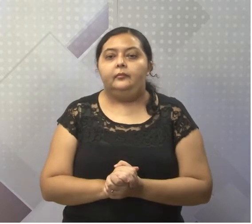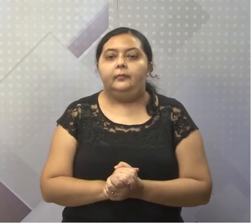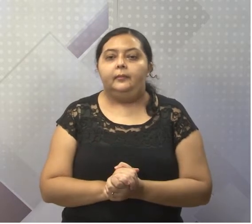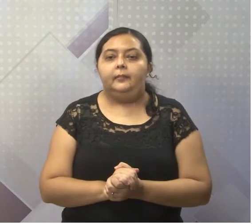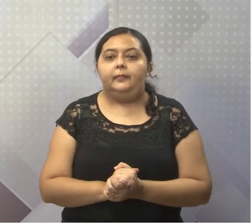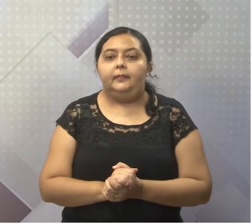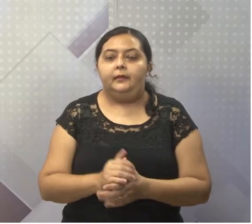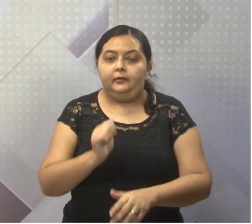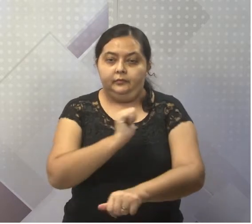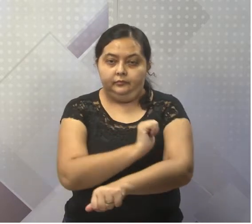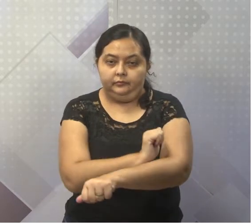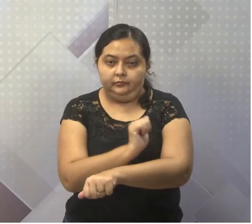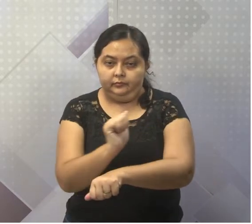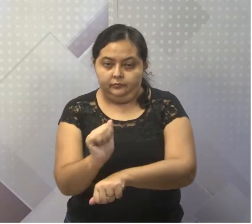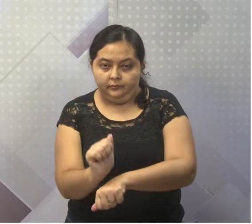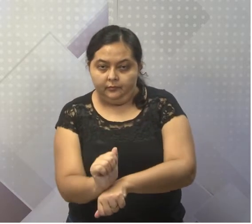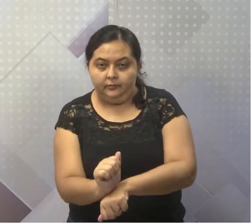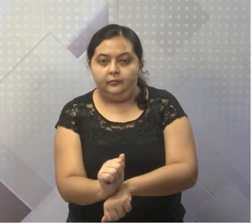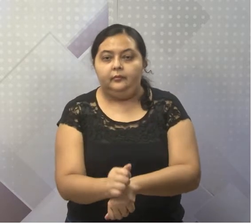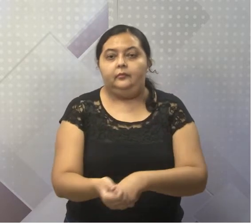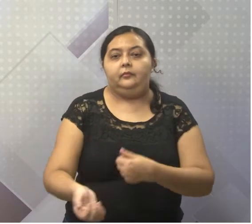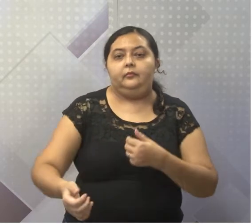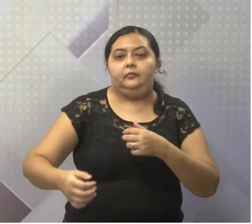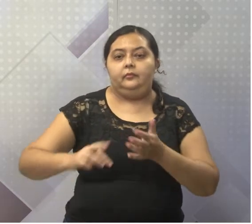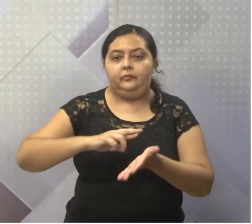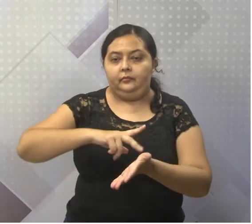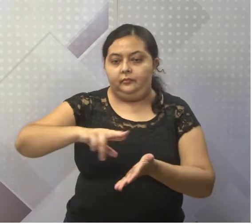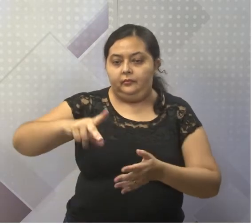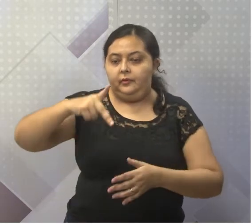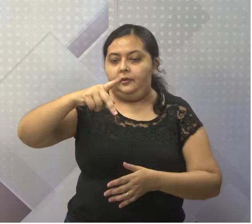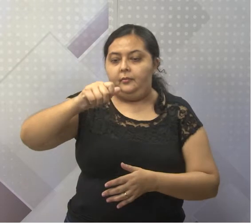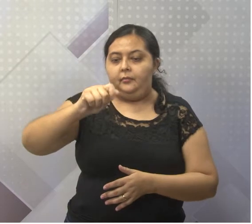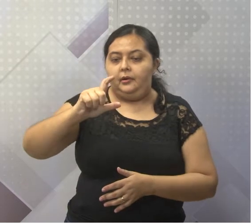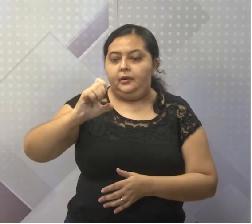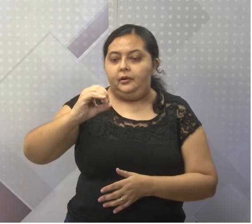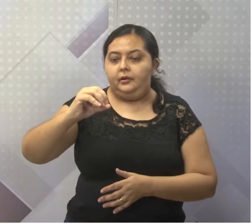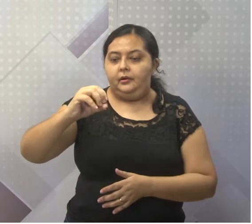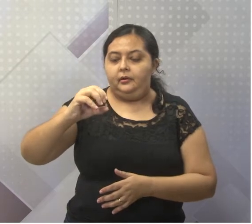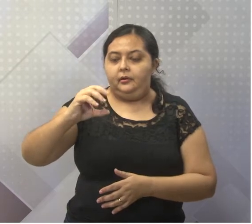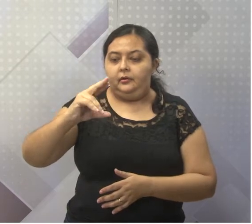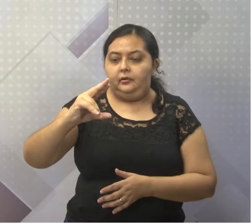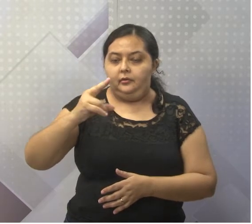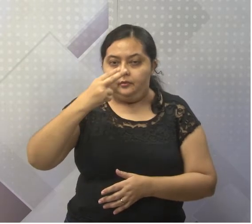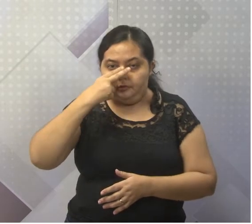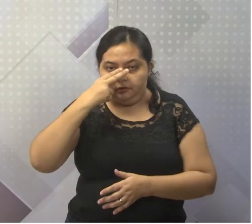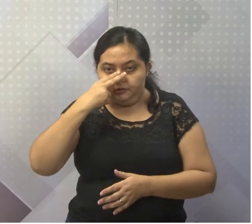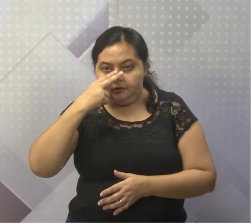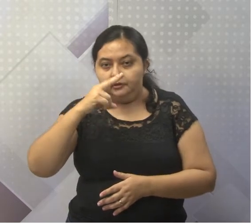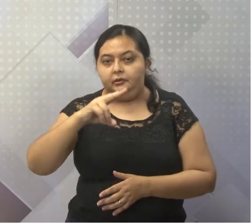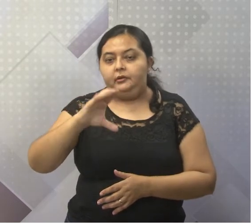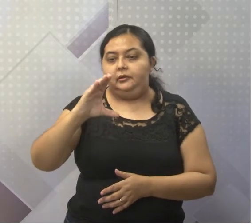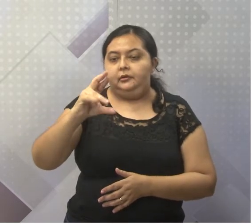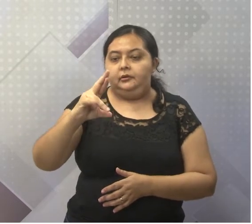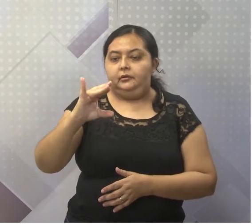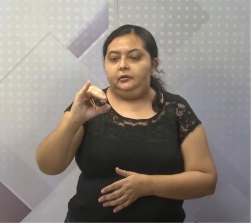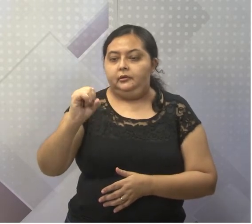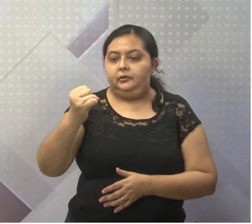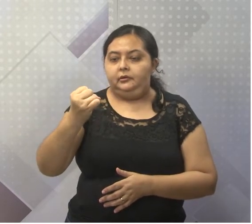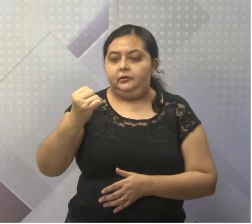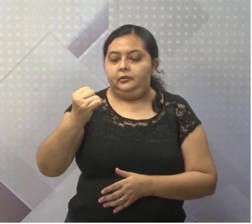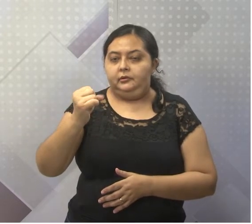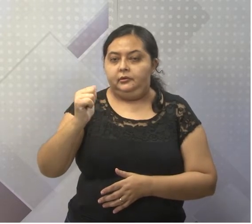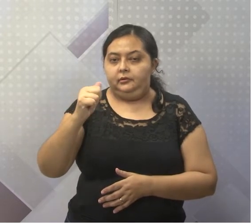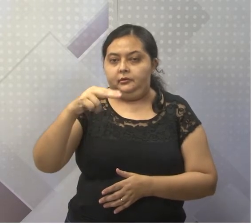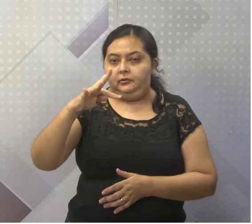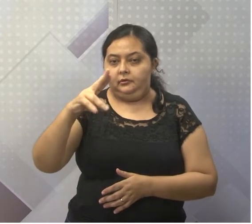passa pela arte paleocristã e bizantina e gótica para então chegar o renascimento Então veja que a